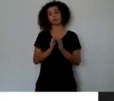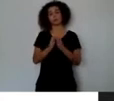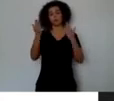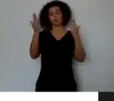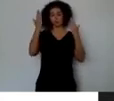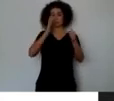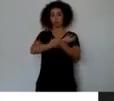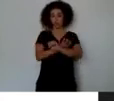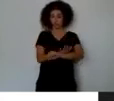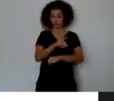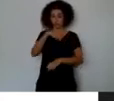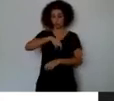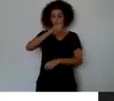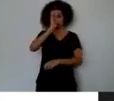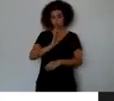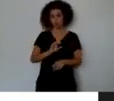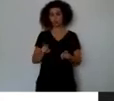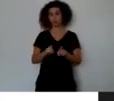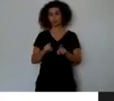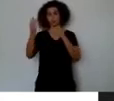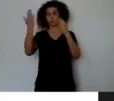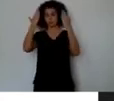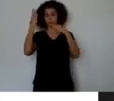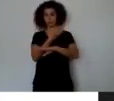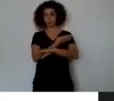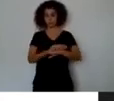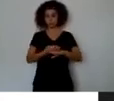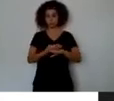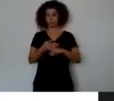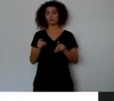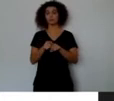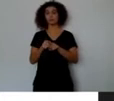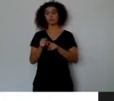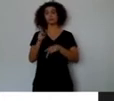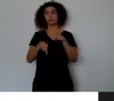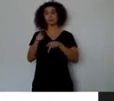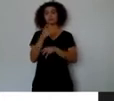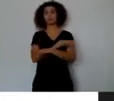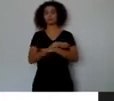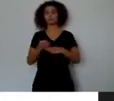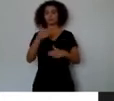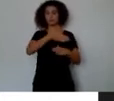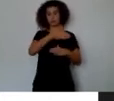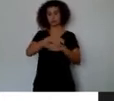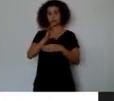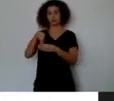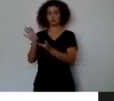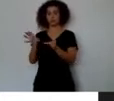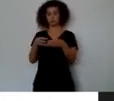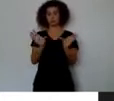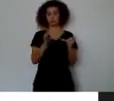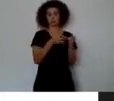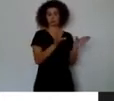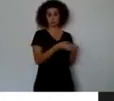no Brasil, psicologia e branquitude e intervenção em grupo. Então, foi dito que a sociedade apresenta um quadro